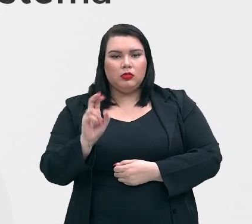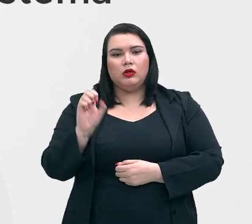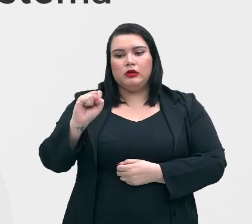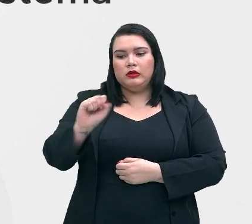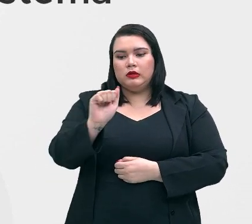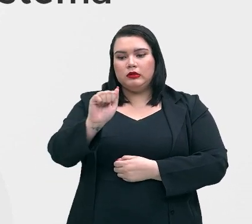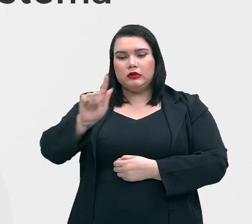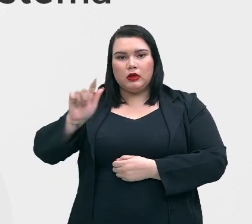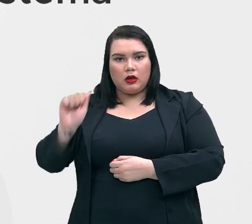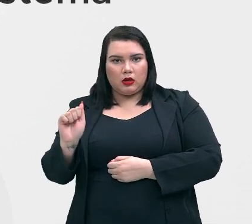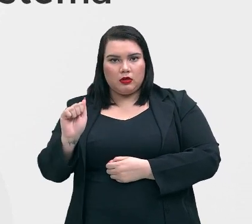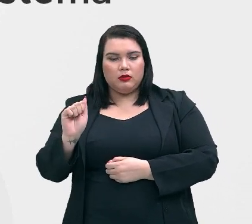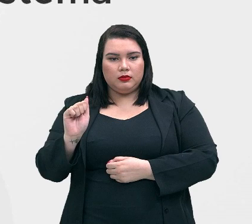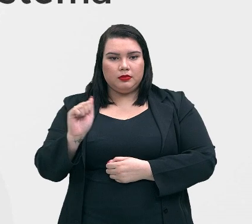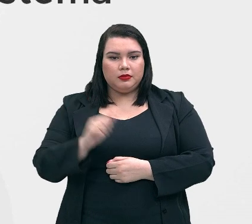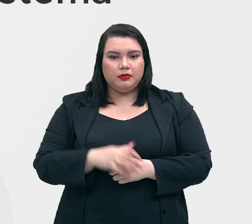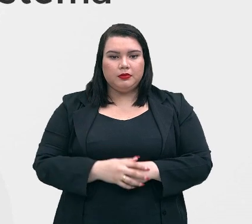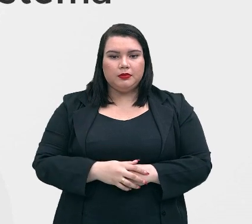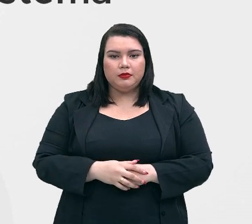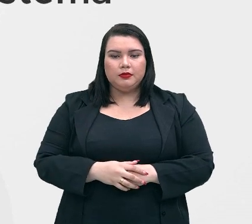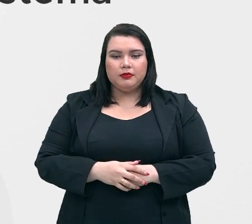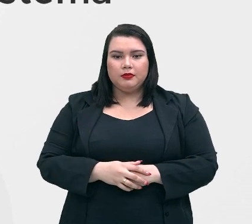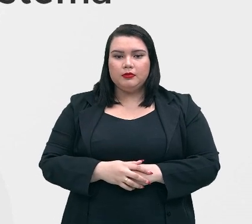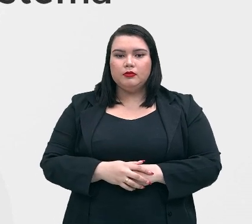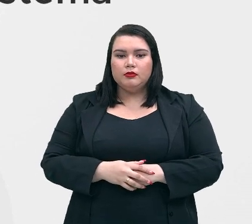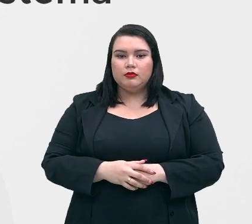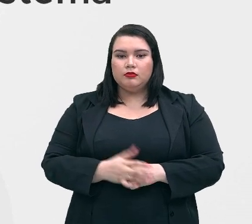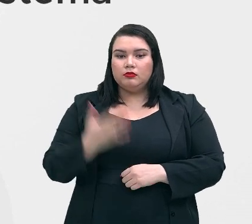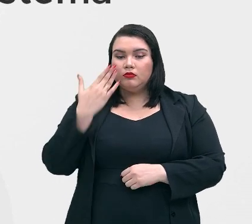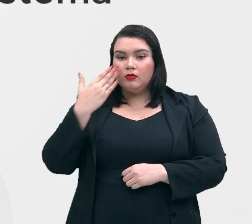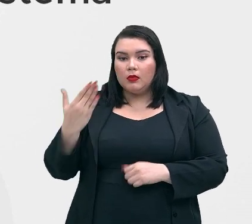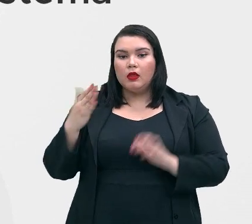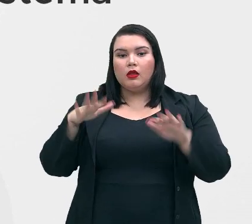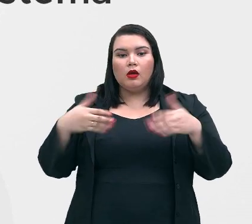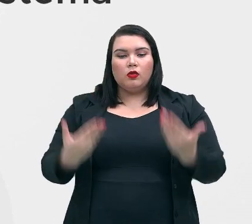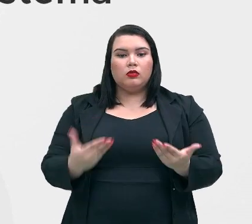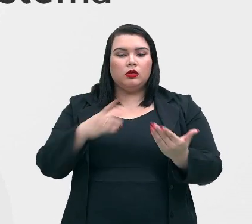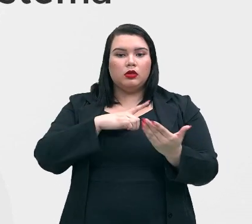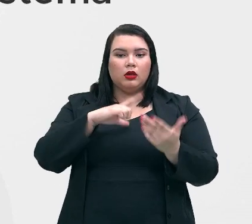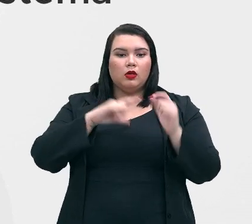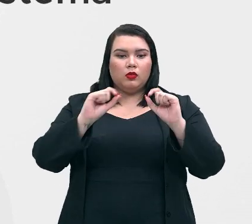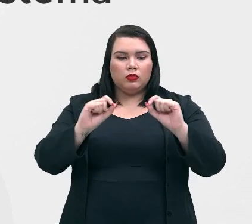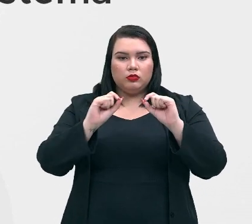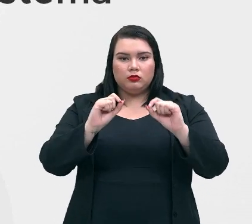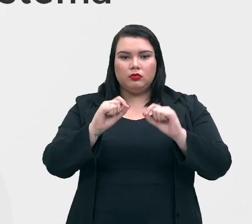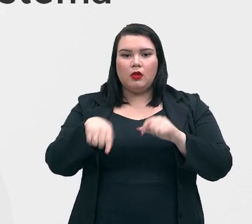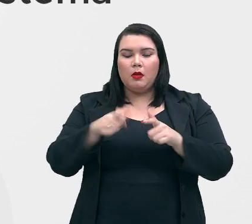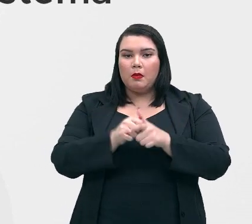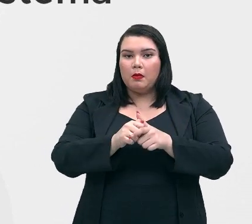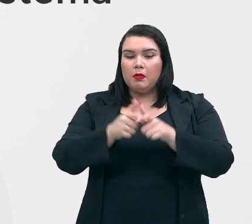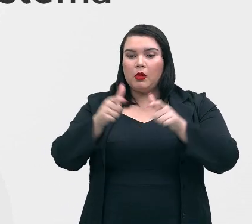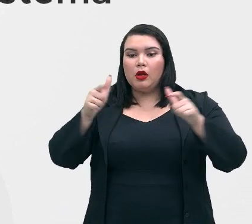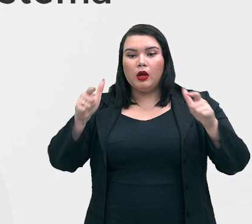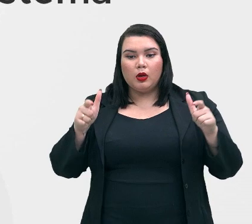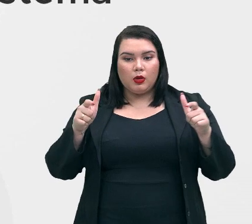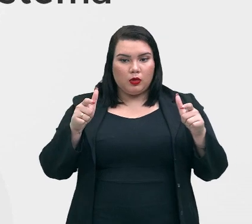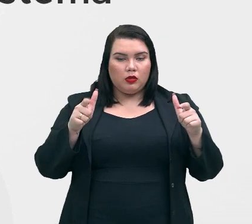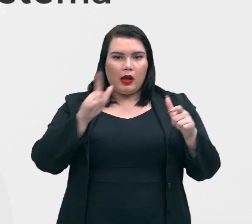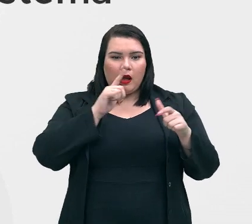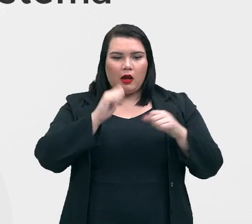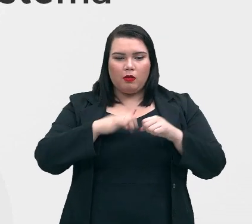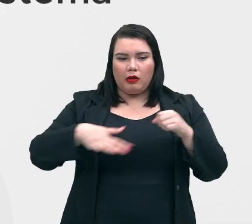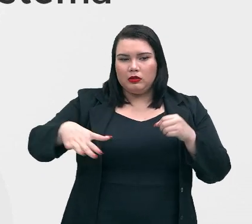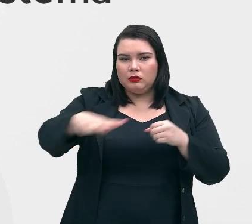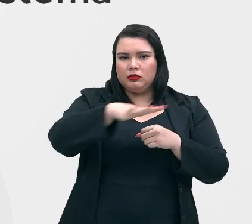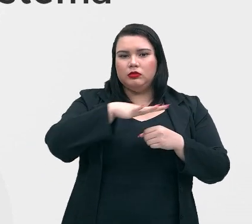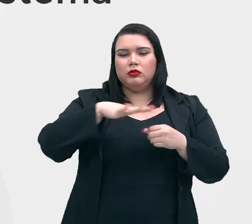Sistema Aquífero Grande Amazônia. E até o momento, gente, vai ser o maior aquífero do planeta,